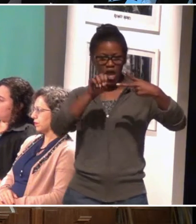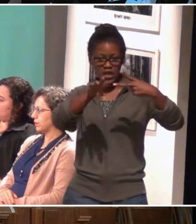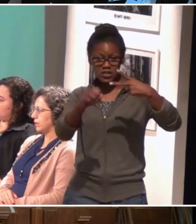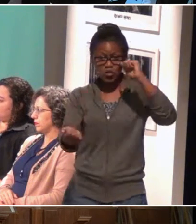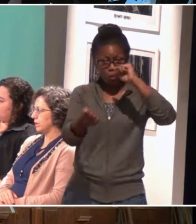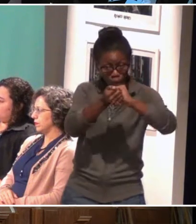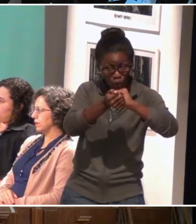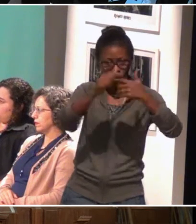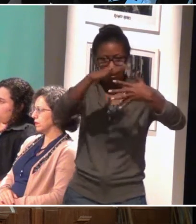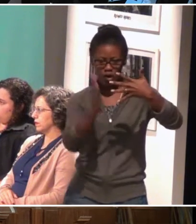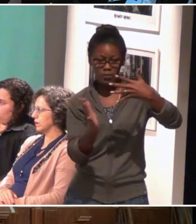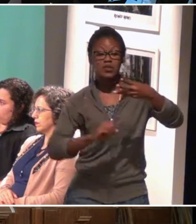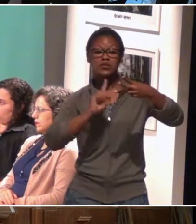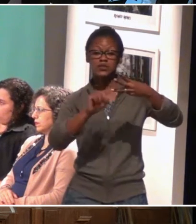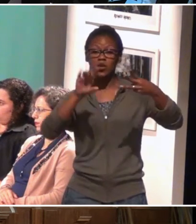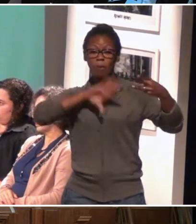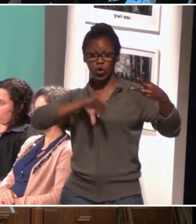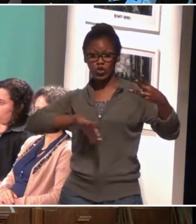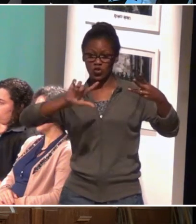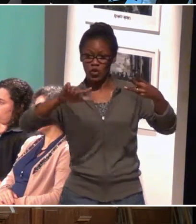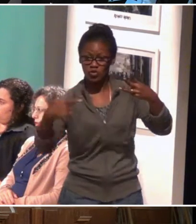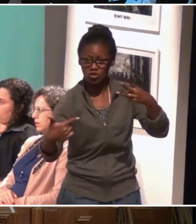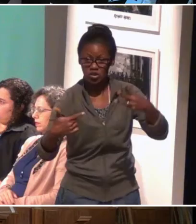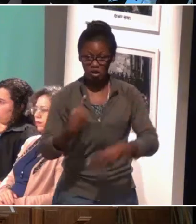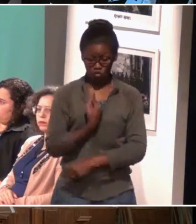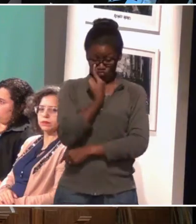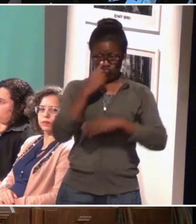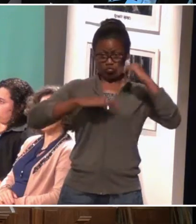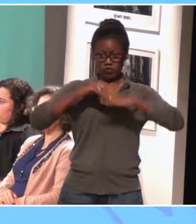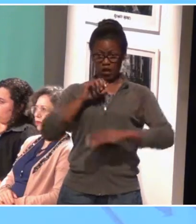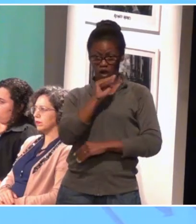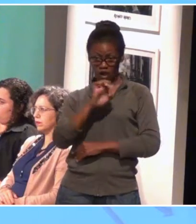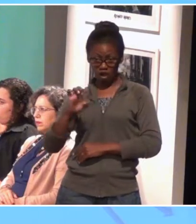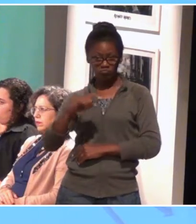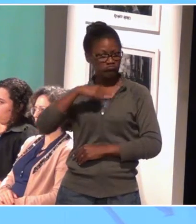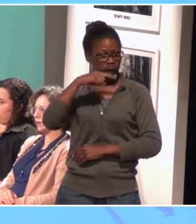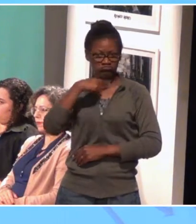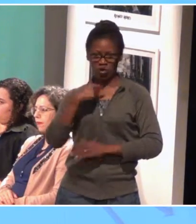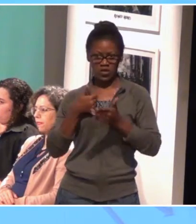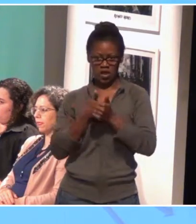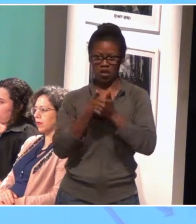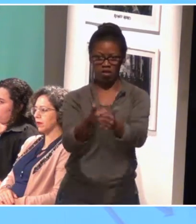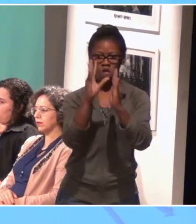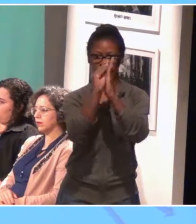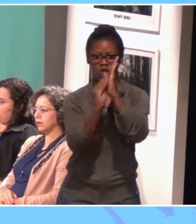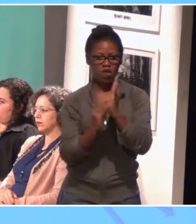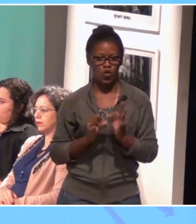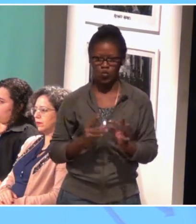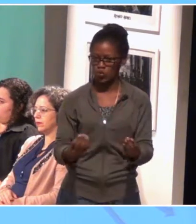português como segunda língua, o professor do AEC não dá conta. E aí, a gente está vendo uma geração de surdos